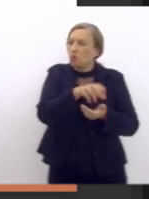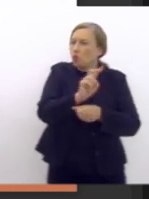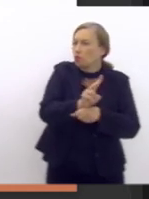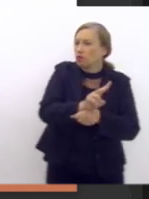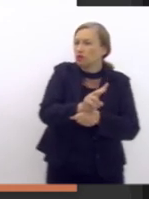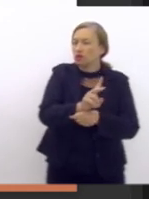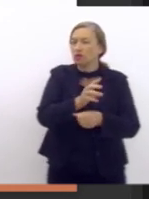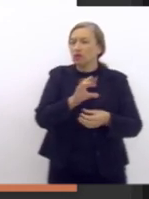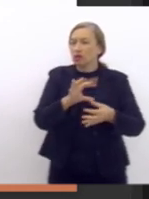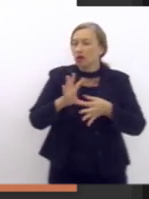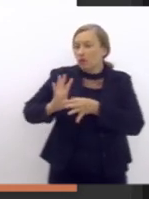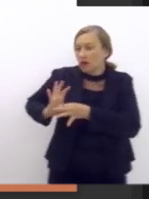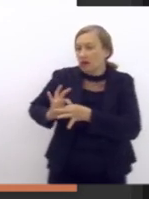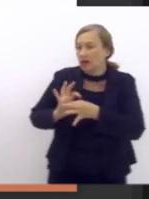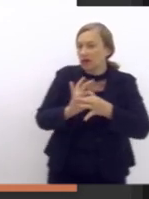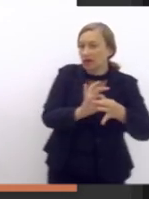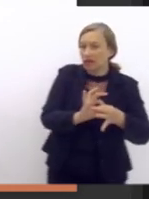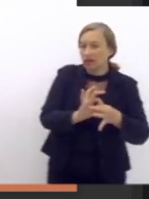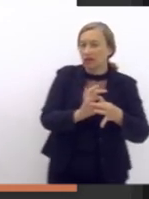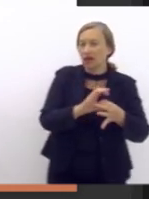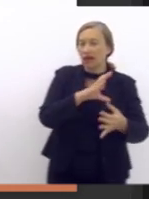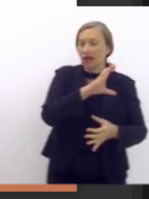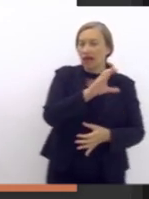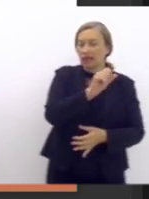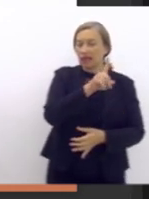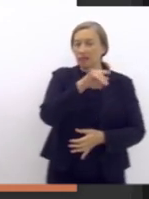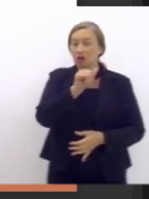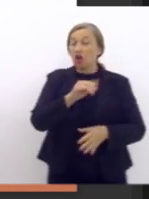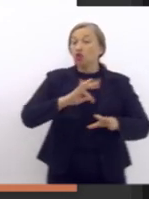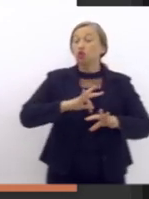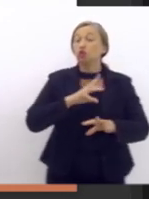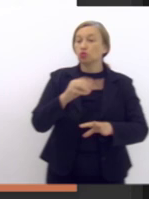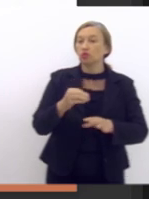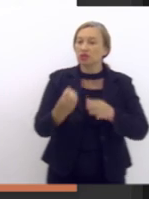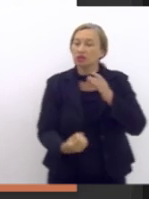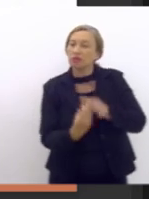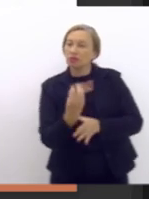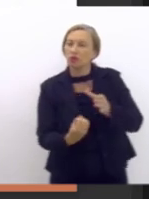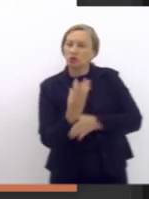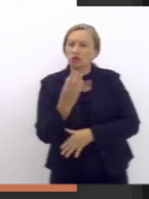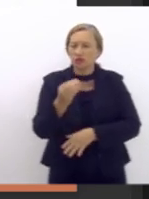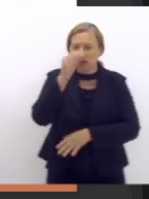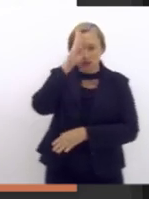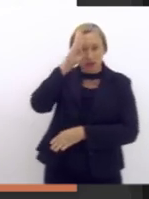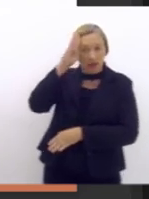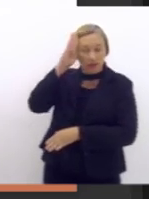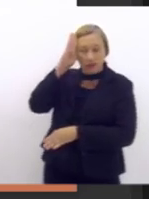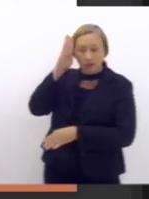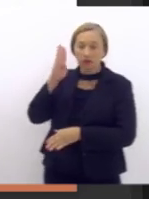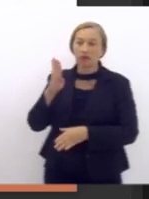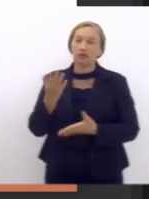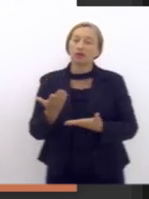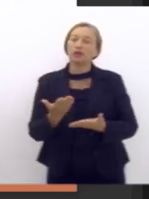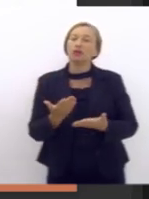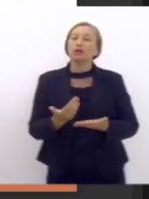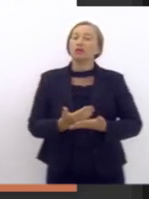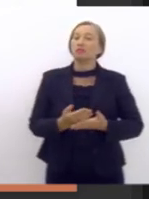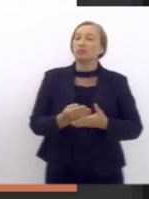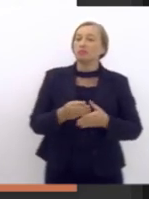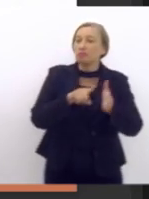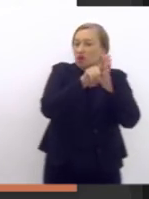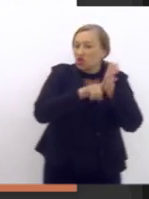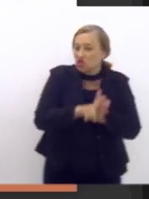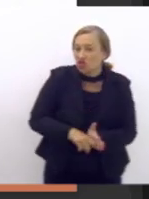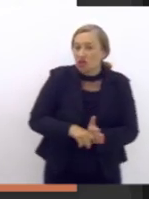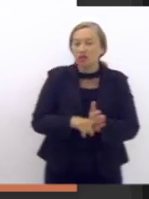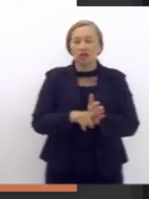essa ponte entre a academia, então tudo que está sendo produzido em termos de pesquisa na academia brasileira, em